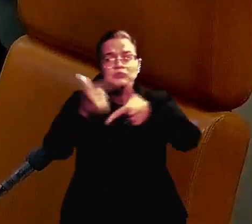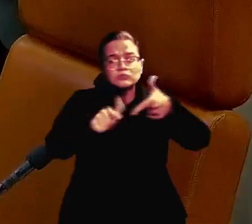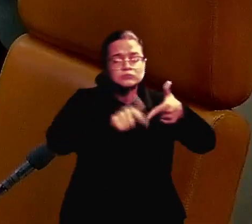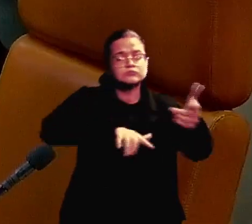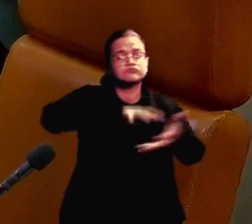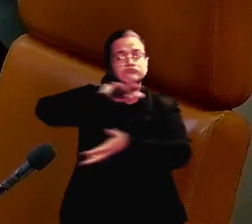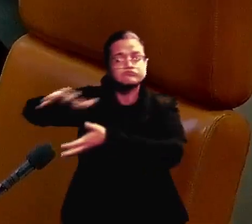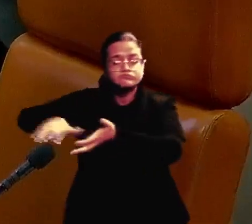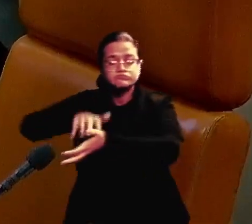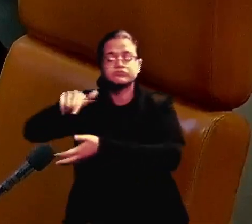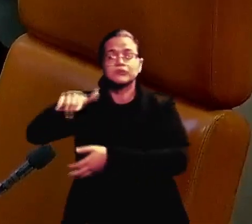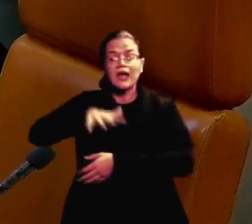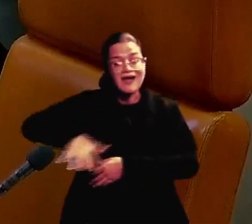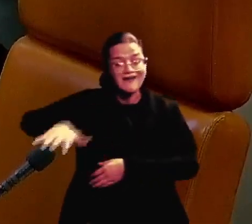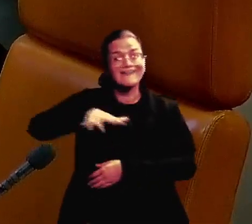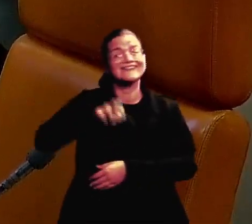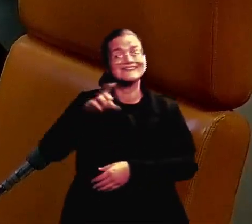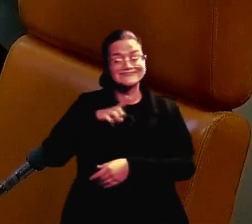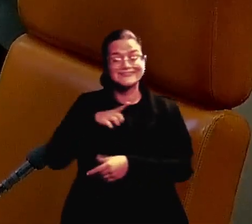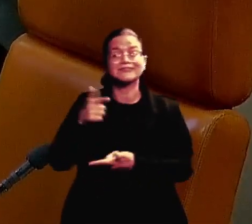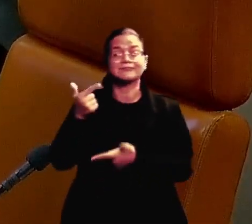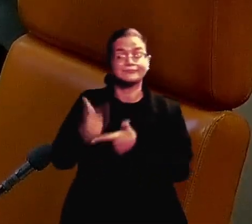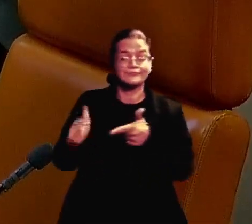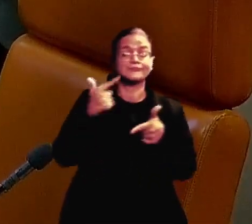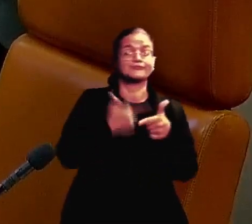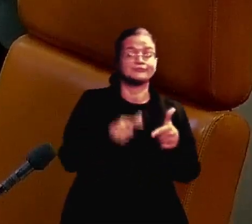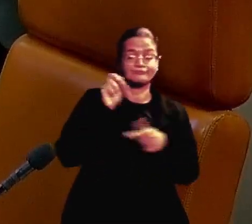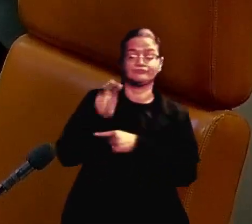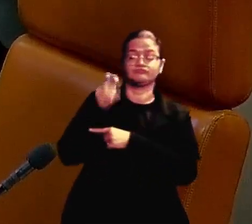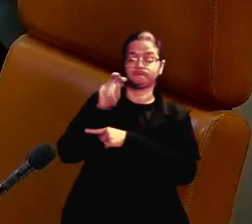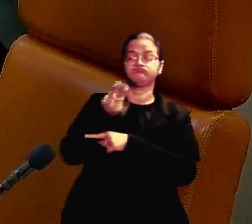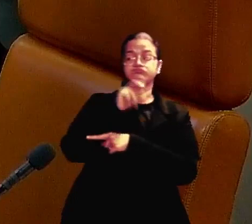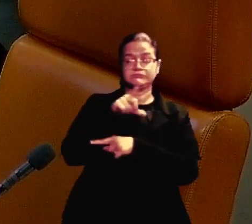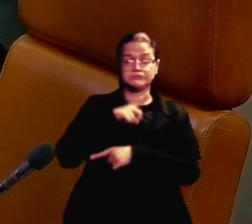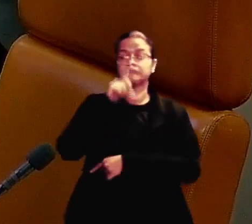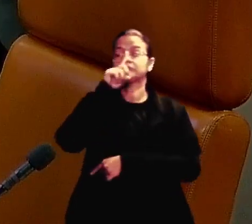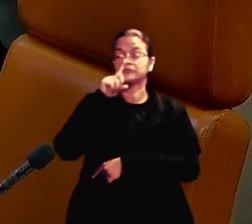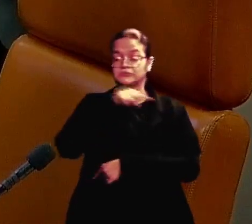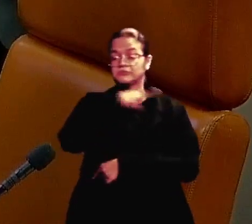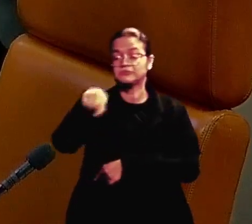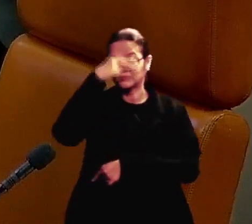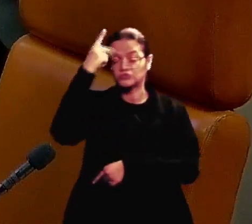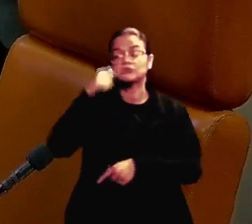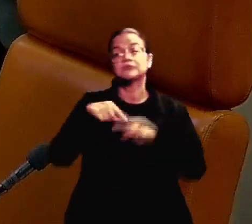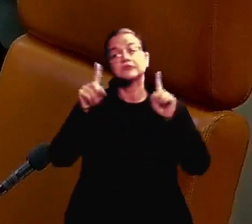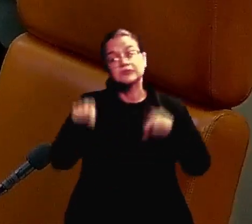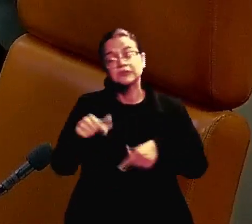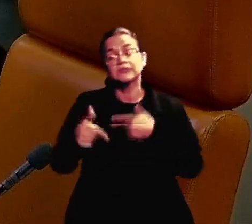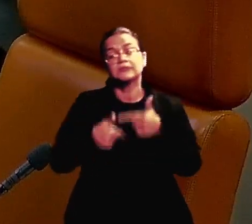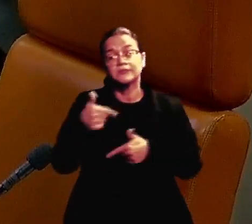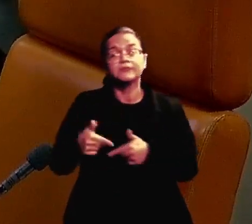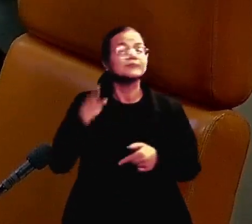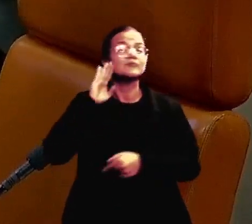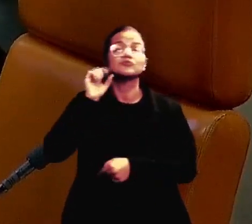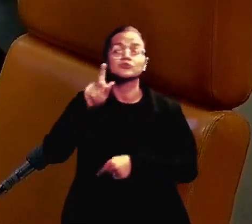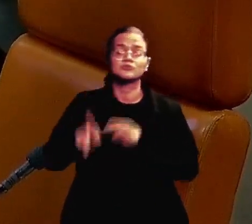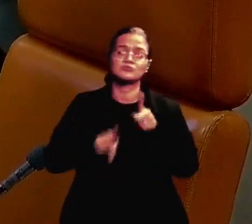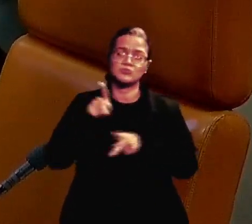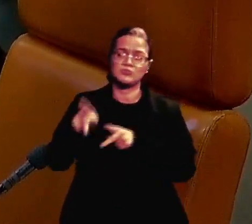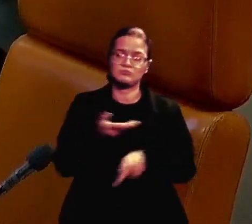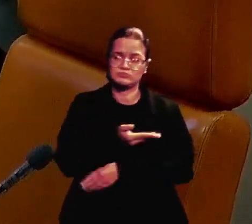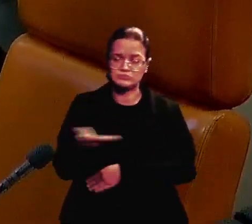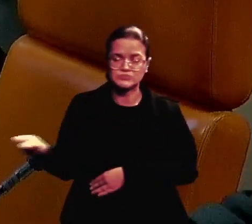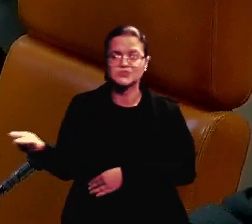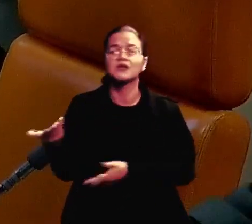né, nesse segmento, inclusive gerando até muito risco para o próprio trabalhador e principalmente para a população, senhoras e